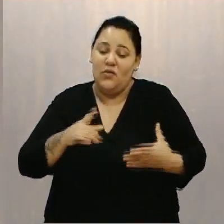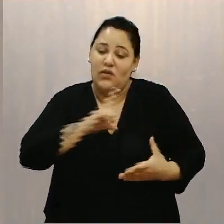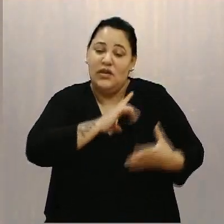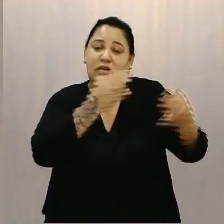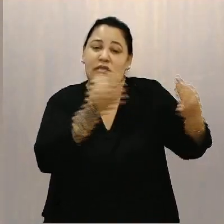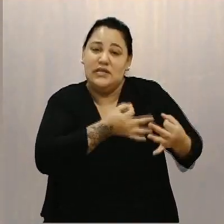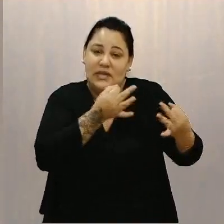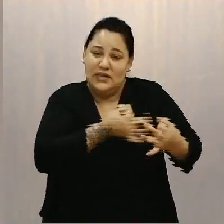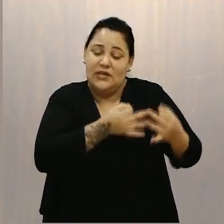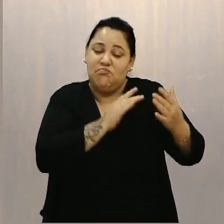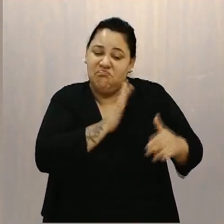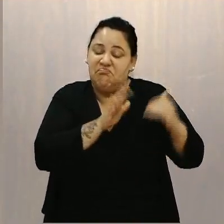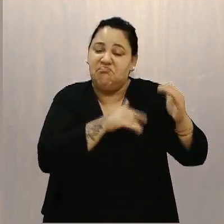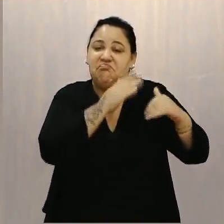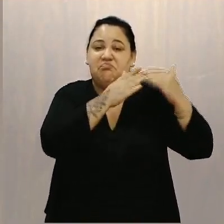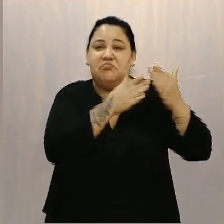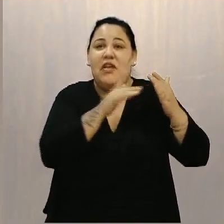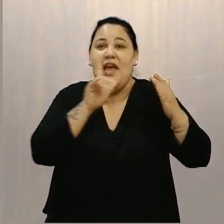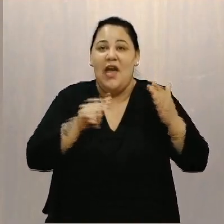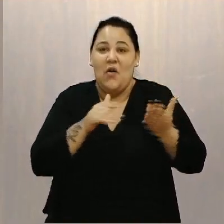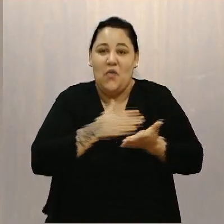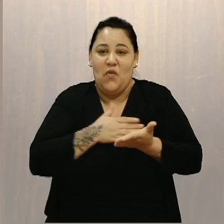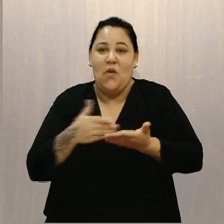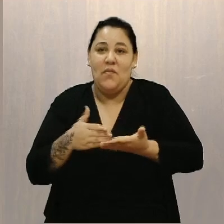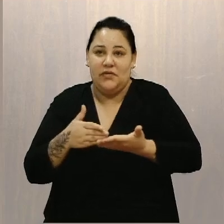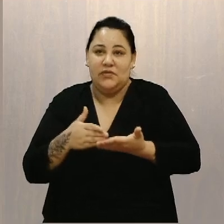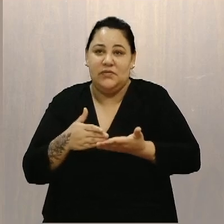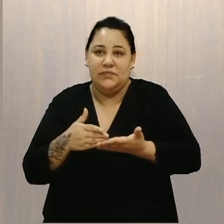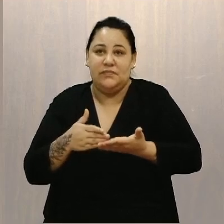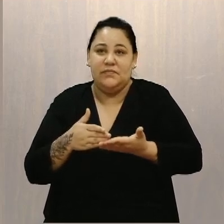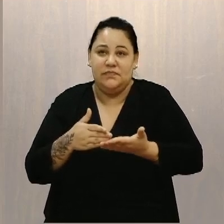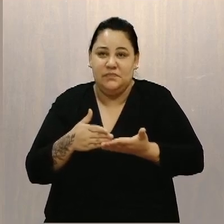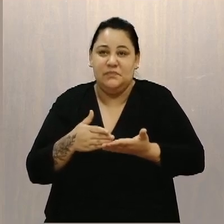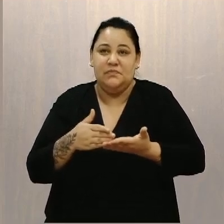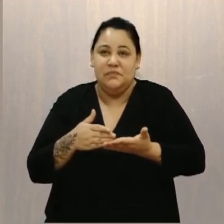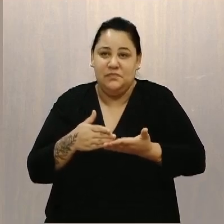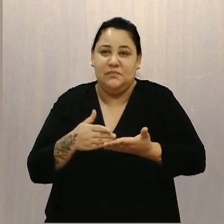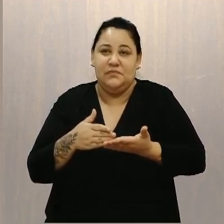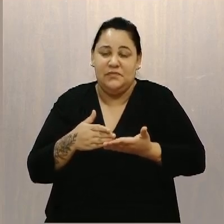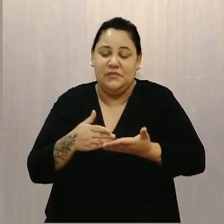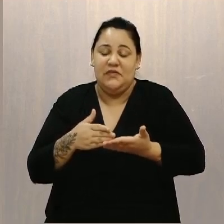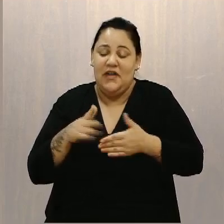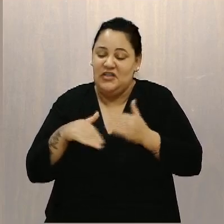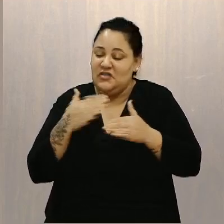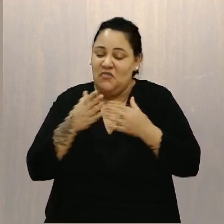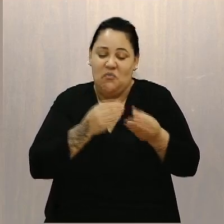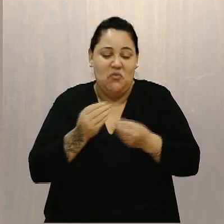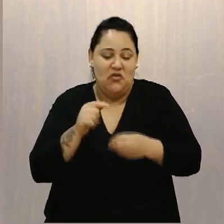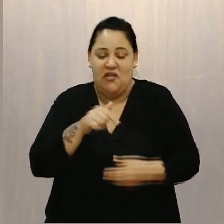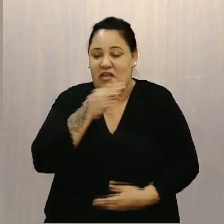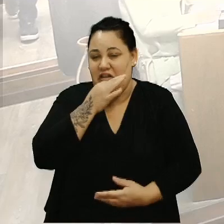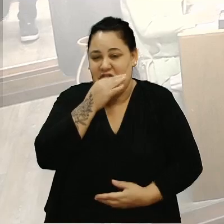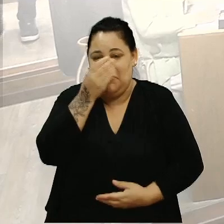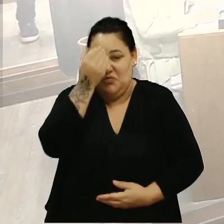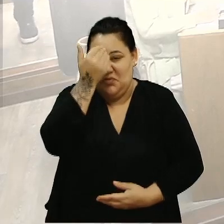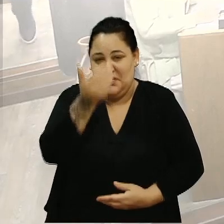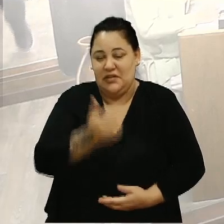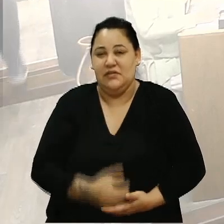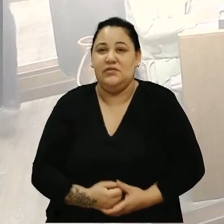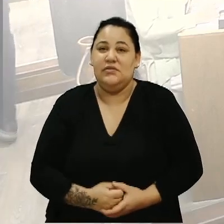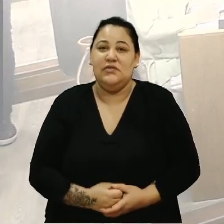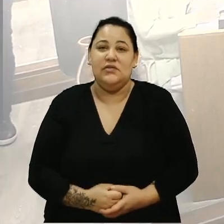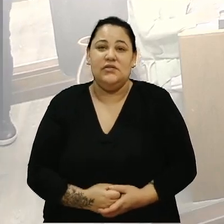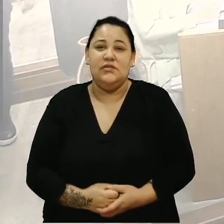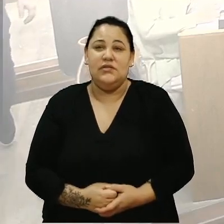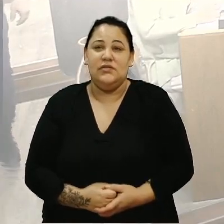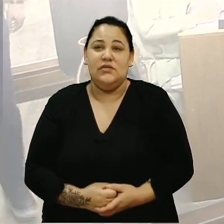esse é um passo, um embrião de algo que crescerá muito ainda aqui na nossa cidade. Muito obrigado. Uma parte, por favor. Já